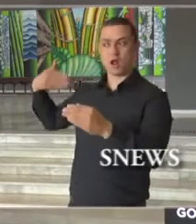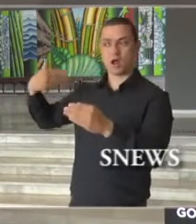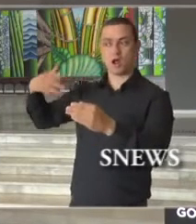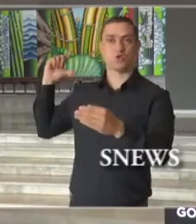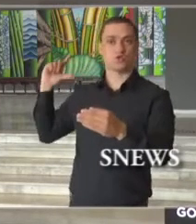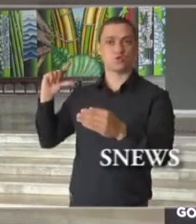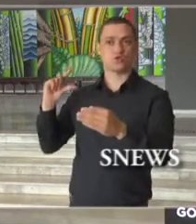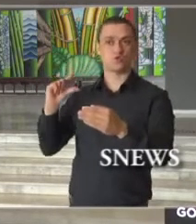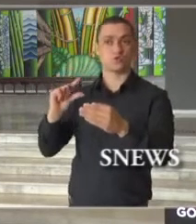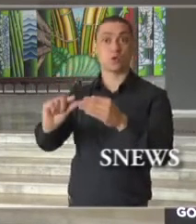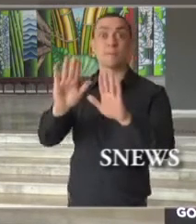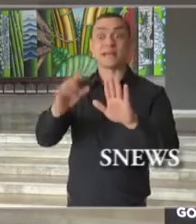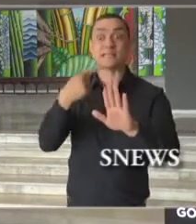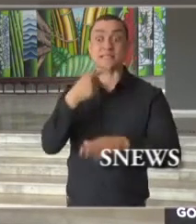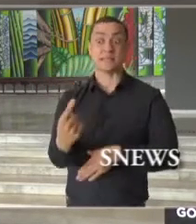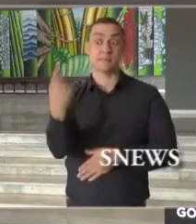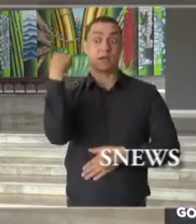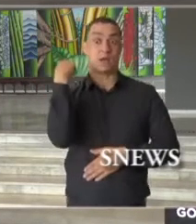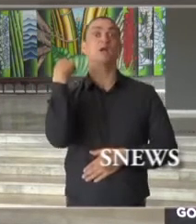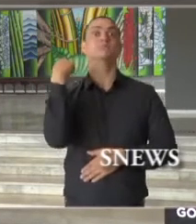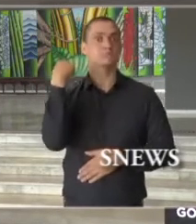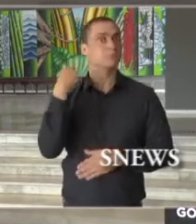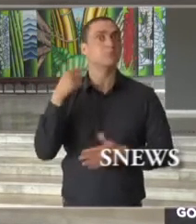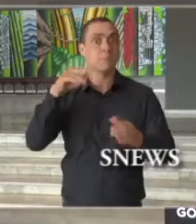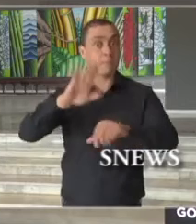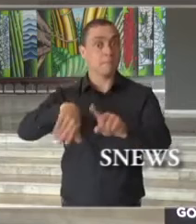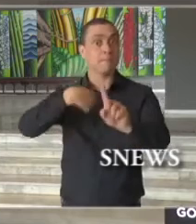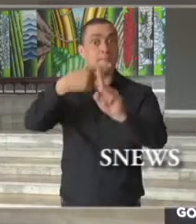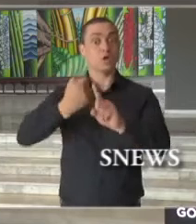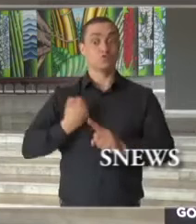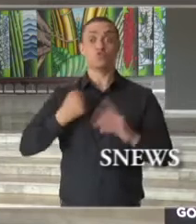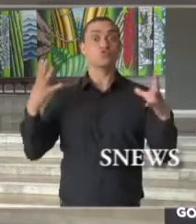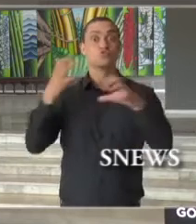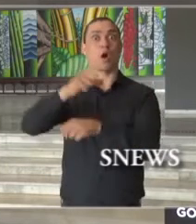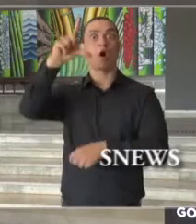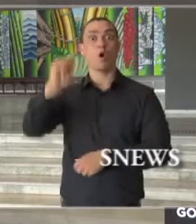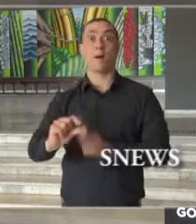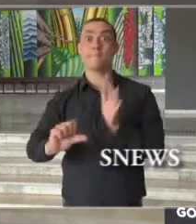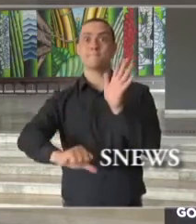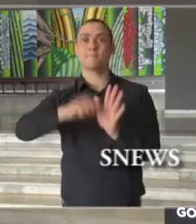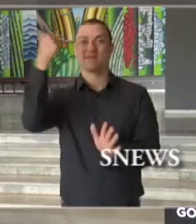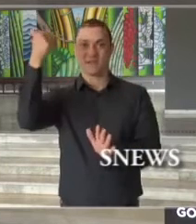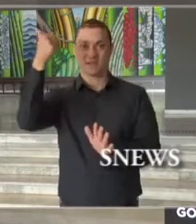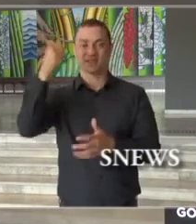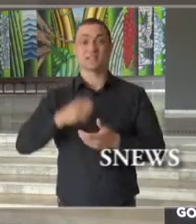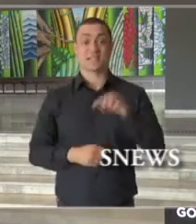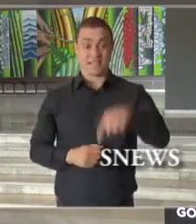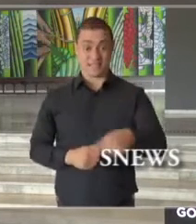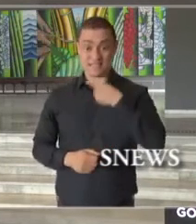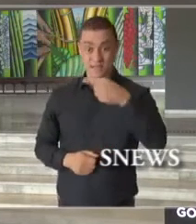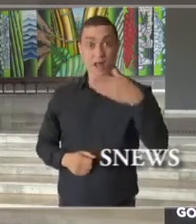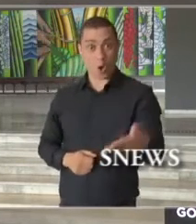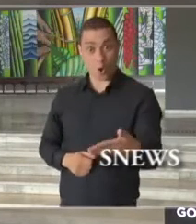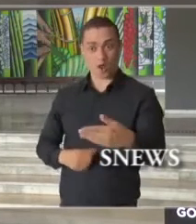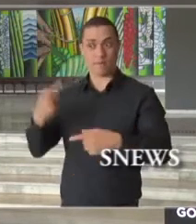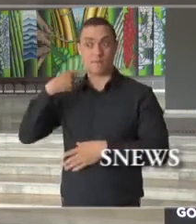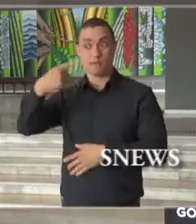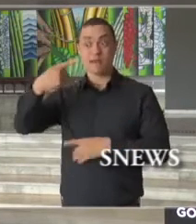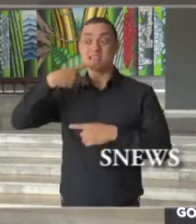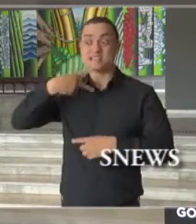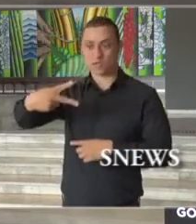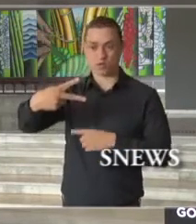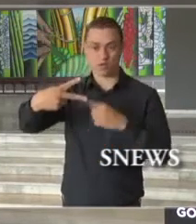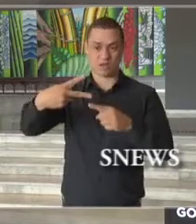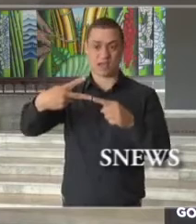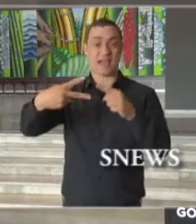mas na semana passada eles têm uma queda em números absolutos pela primeira vez e nessa segunda semana